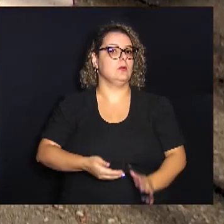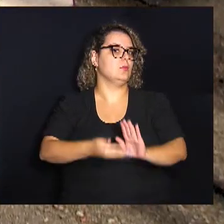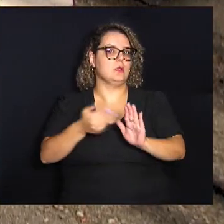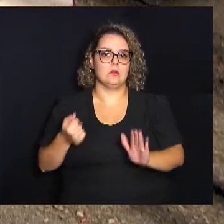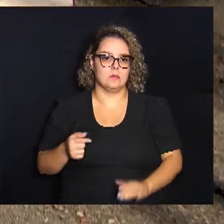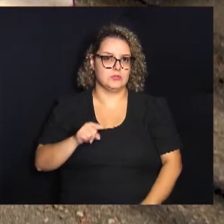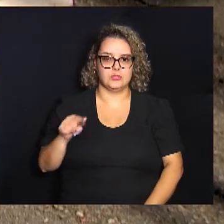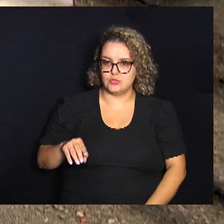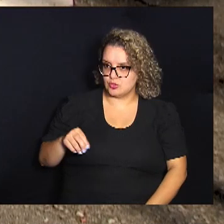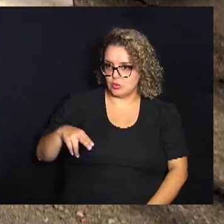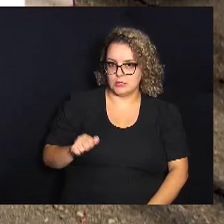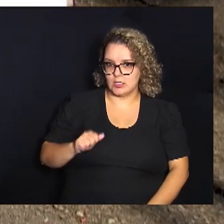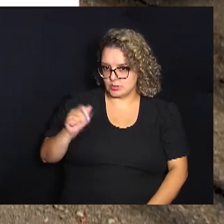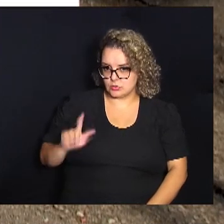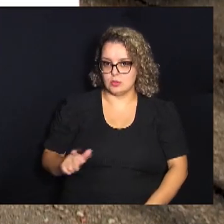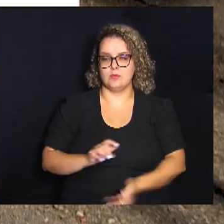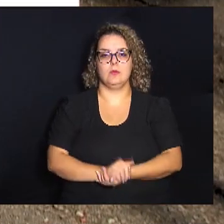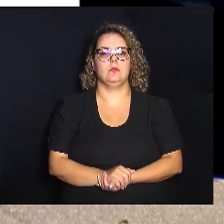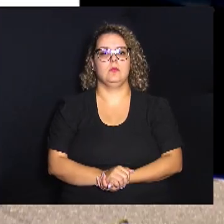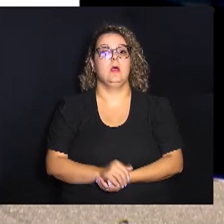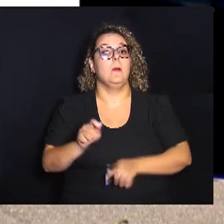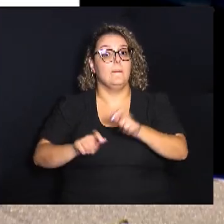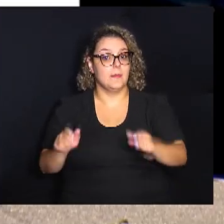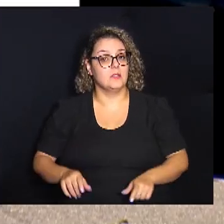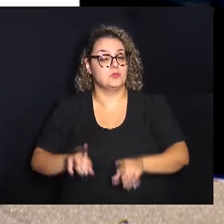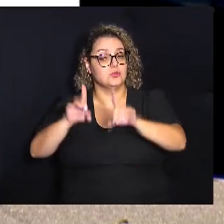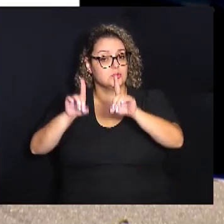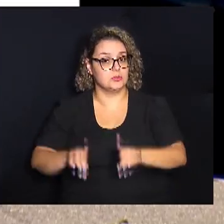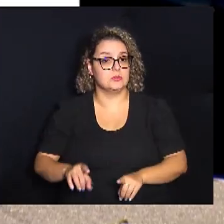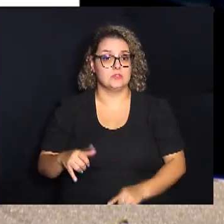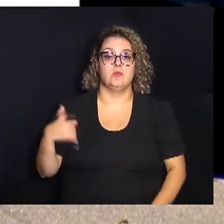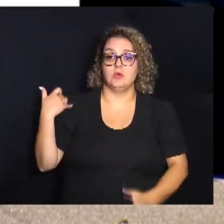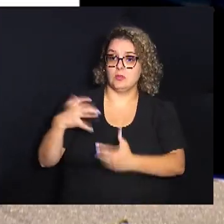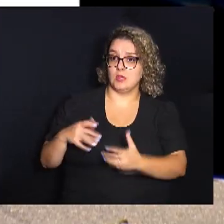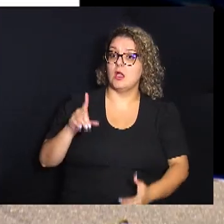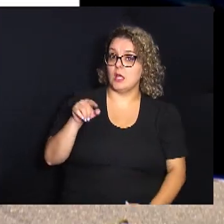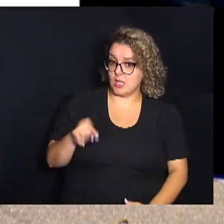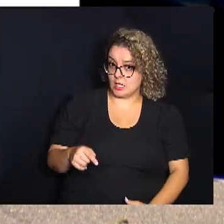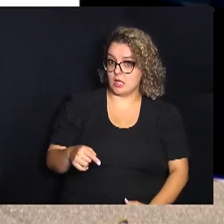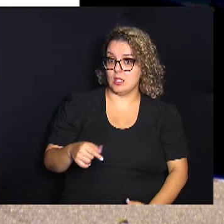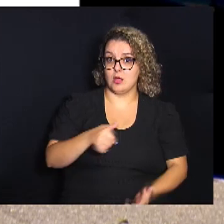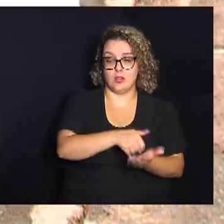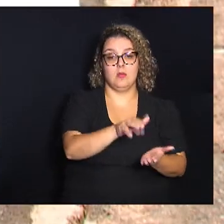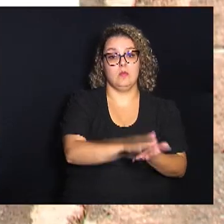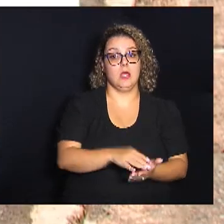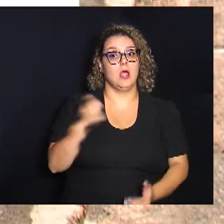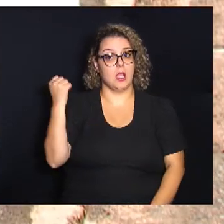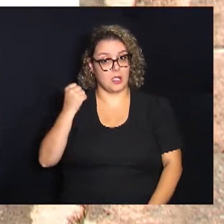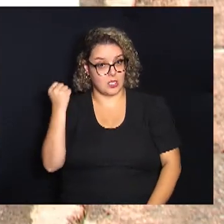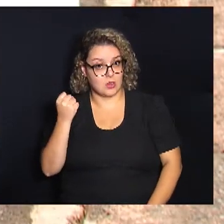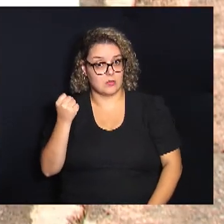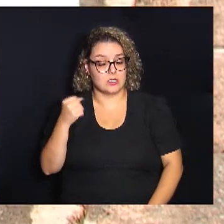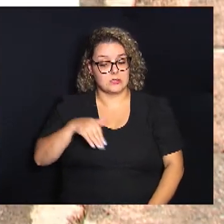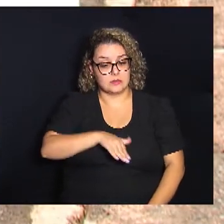de vagas exclusivas para idosos e pessoas com deficiência é considerada uma infração gravíssima e está